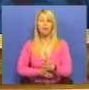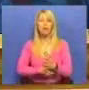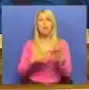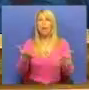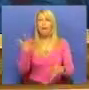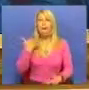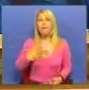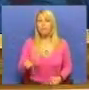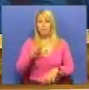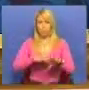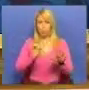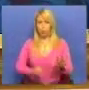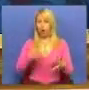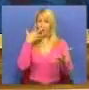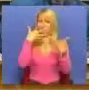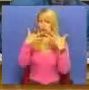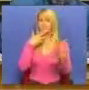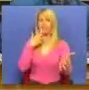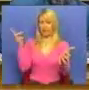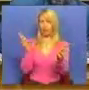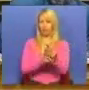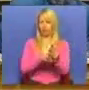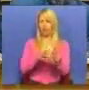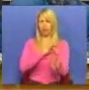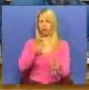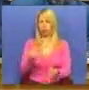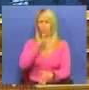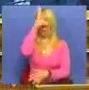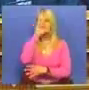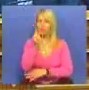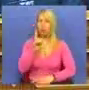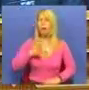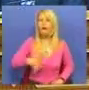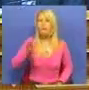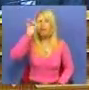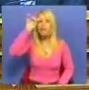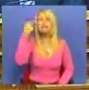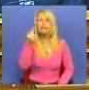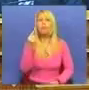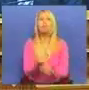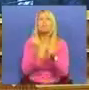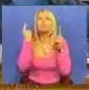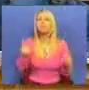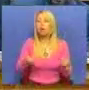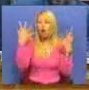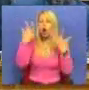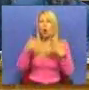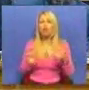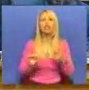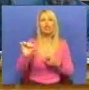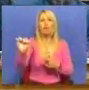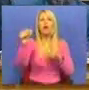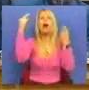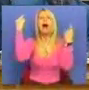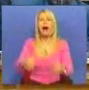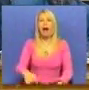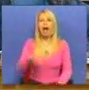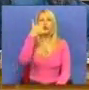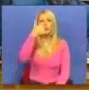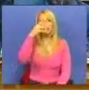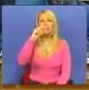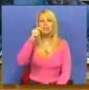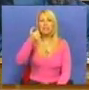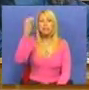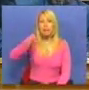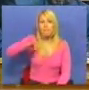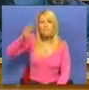a propósito de transparência e verdade, Sr. Primeiro-Ministro, saber porque é que nas suas contas há 235 milhões